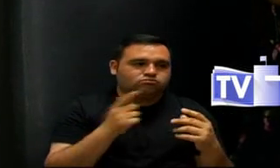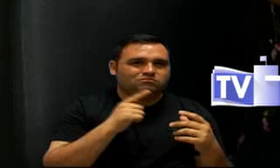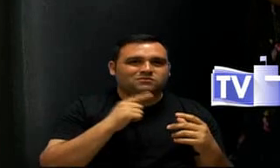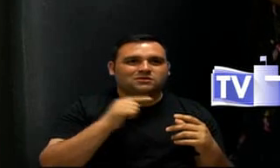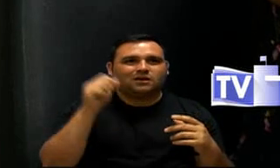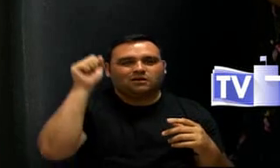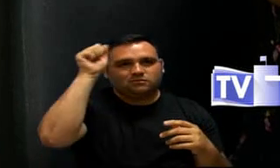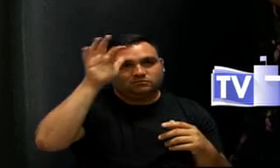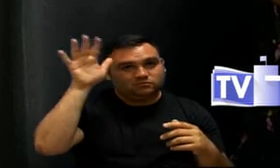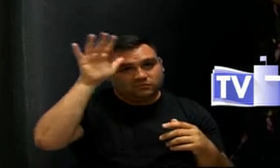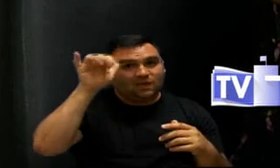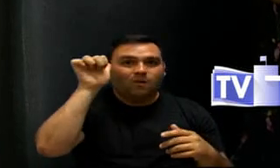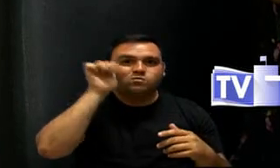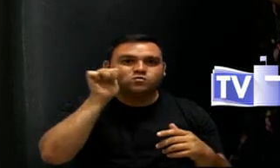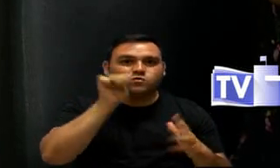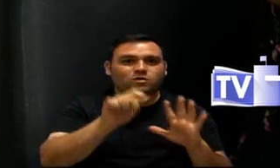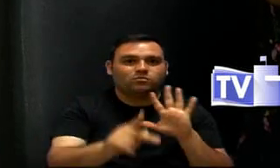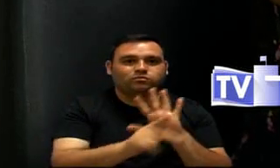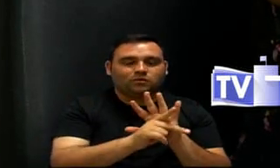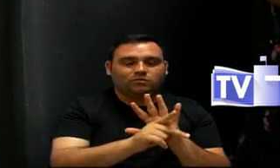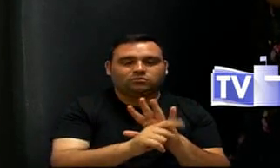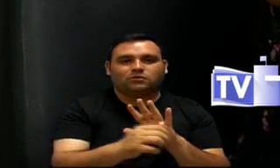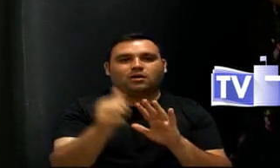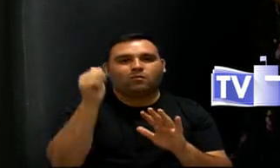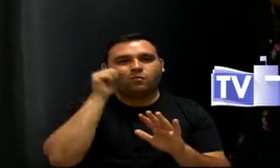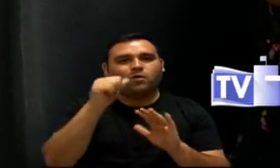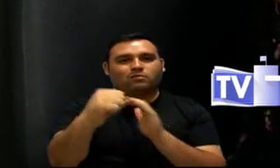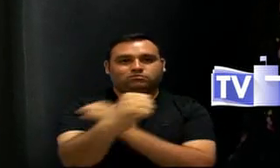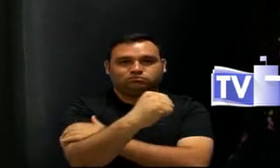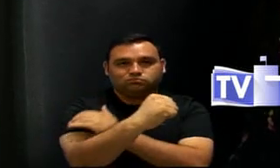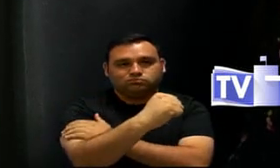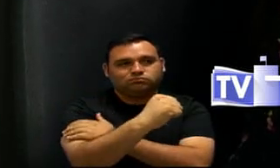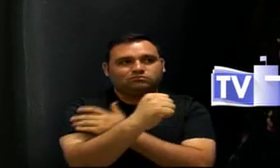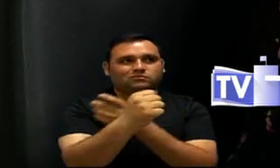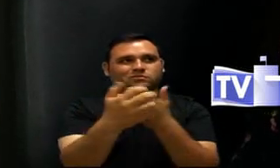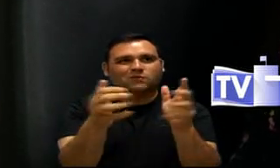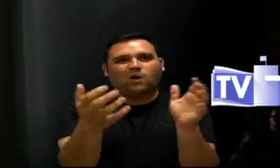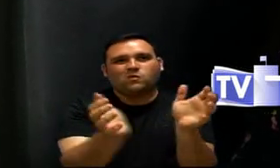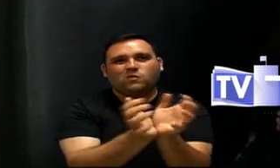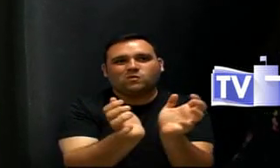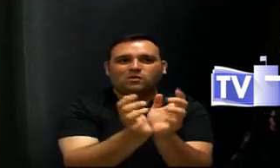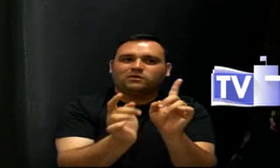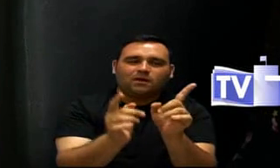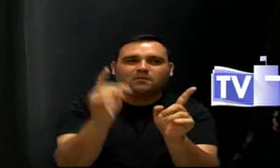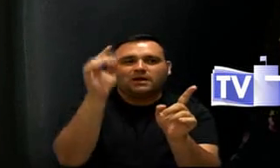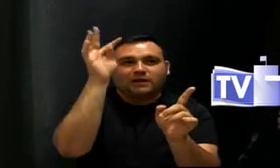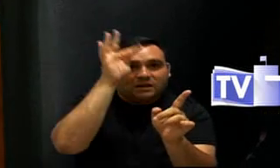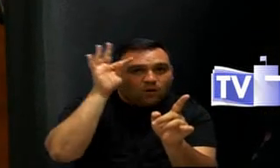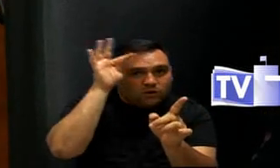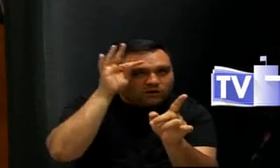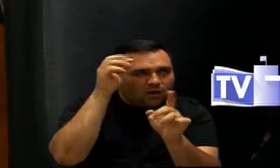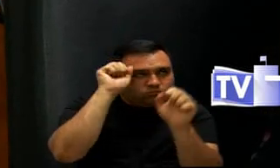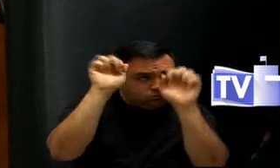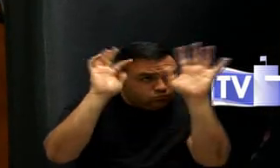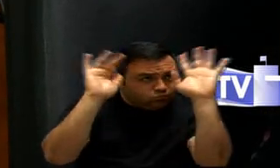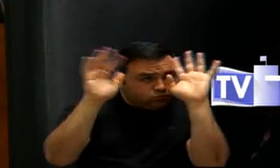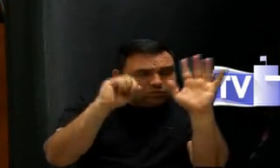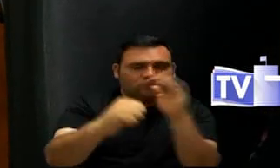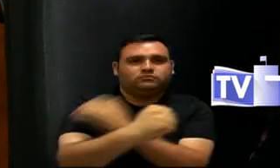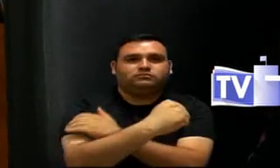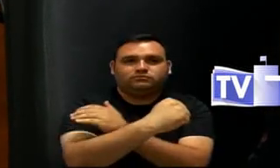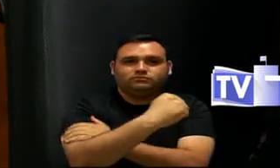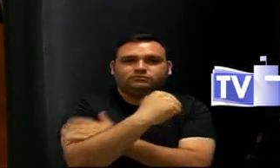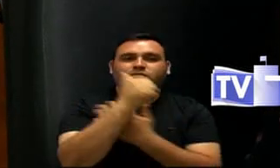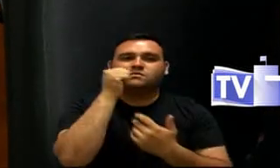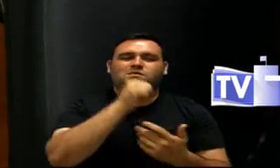teoria feminista, sempre, não digo movimento feminista, mas uma teoria feminista, né? Sempre estou